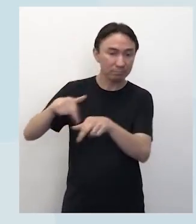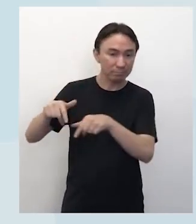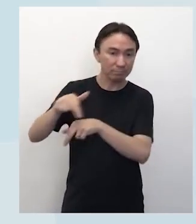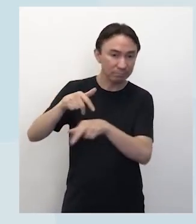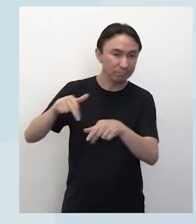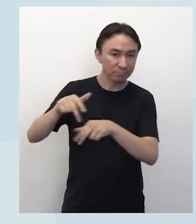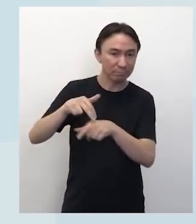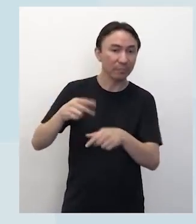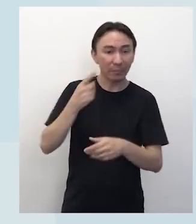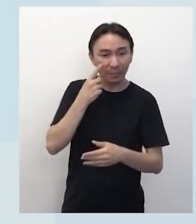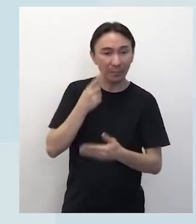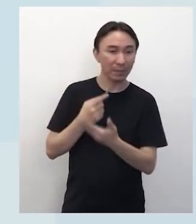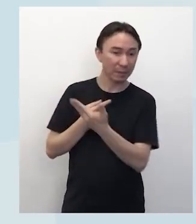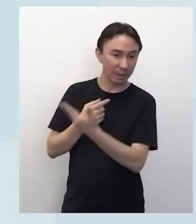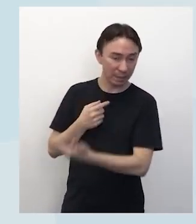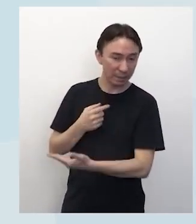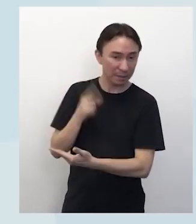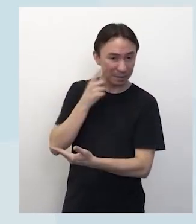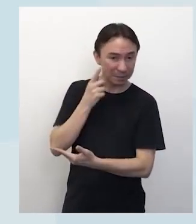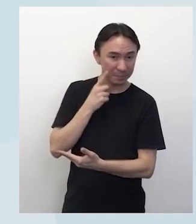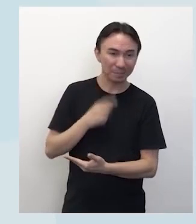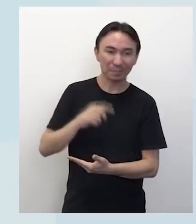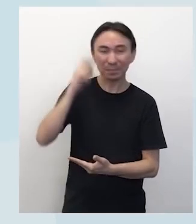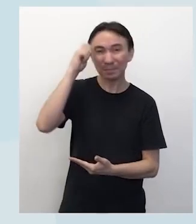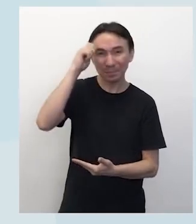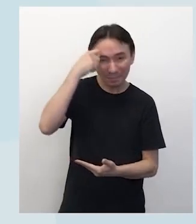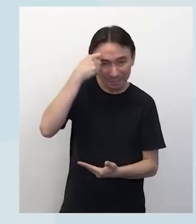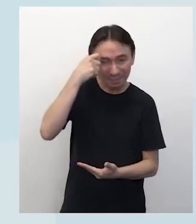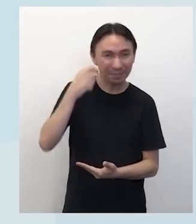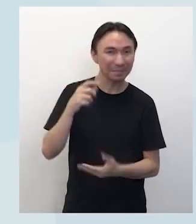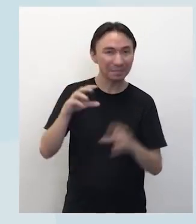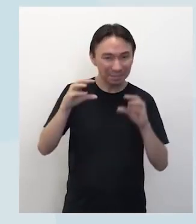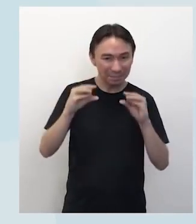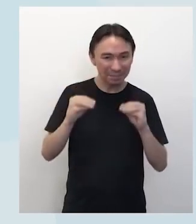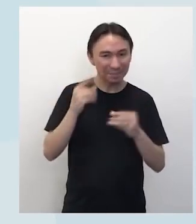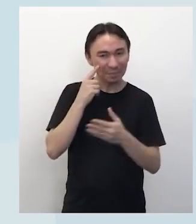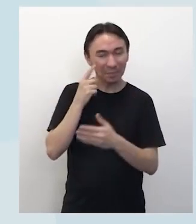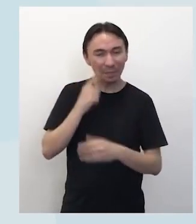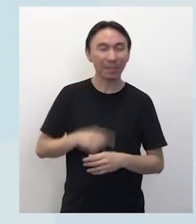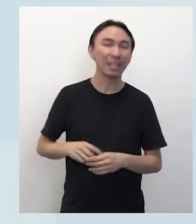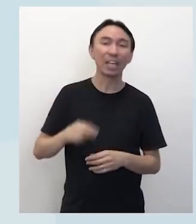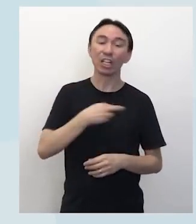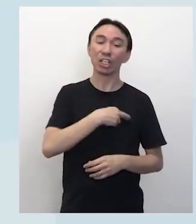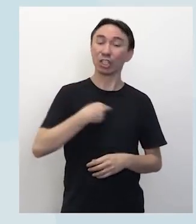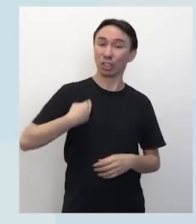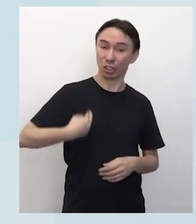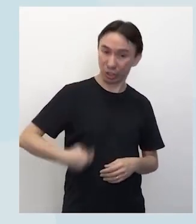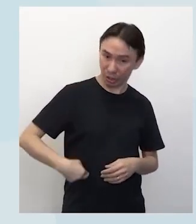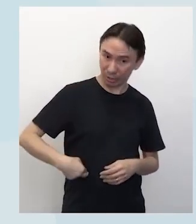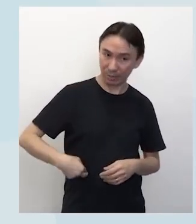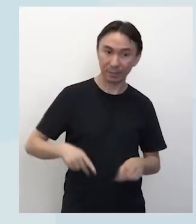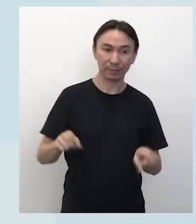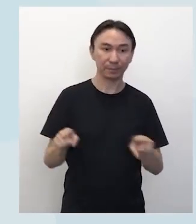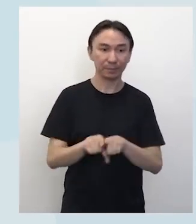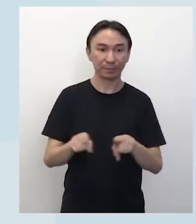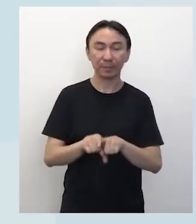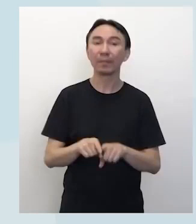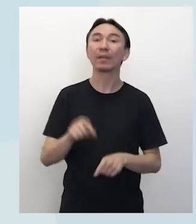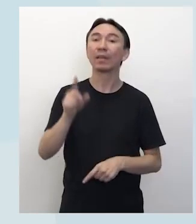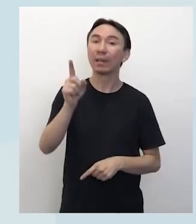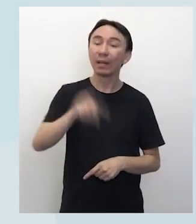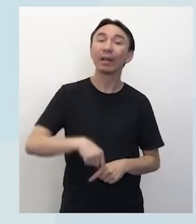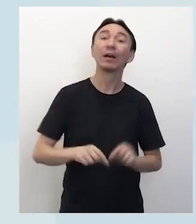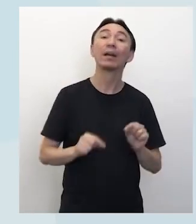que está em destaque mais escuro, a China e a Índia, né, que aparece aí em destaque, que são lá os dois países, né, com a